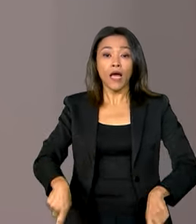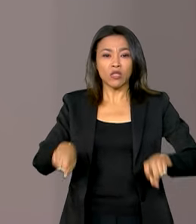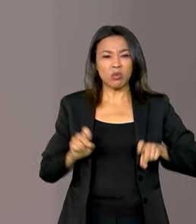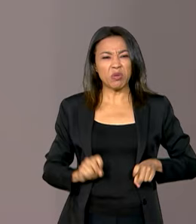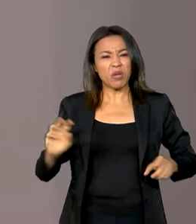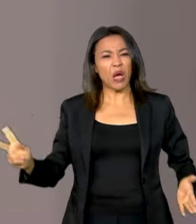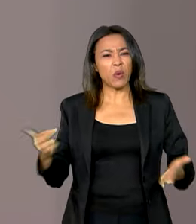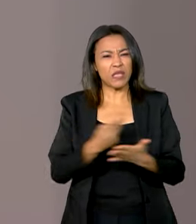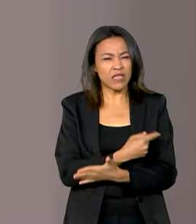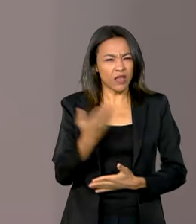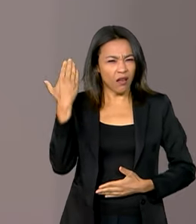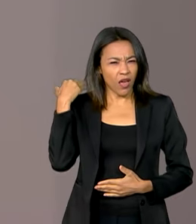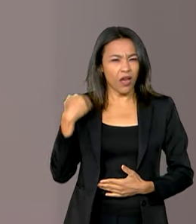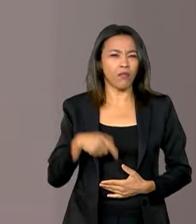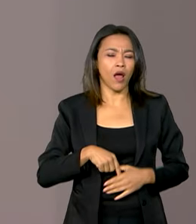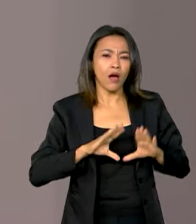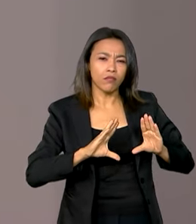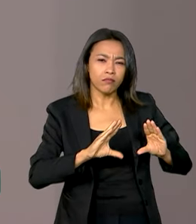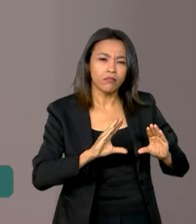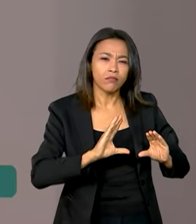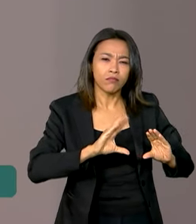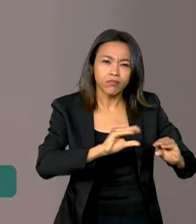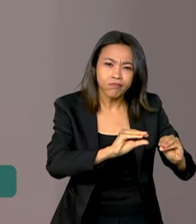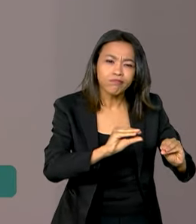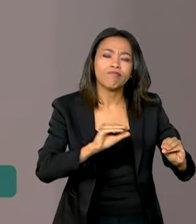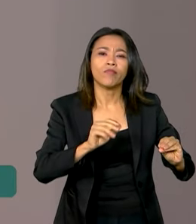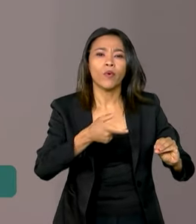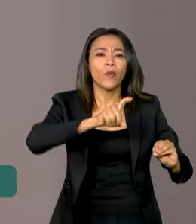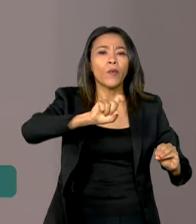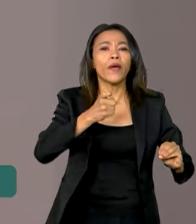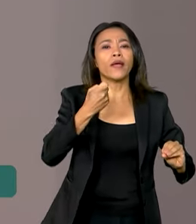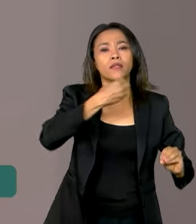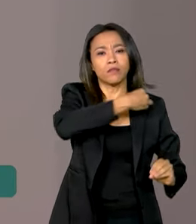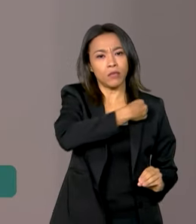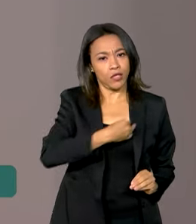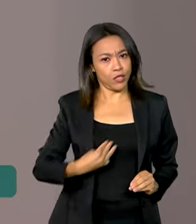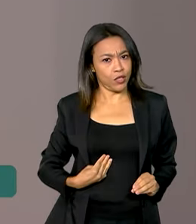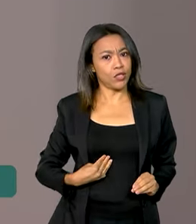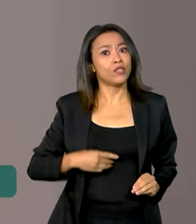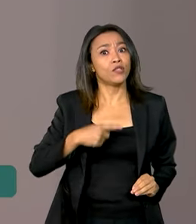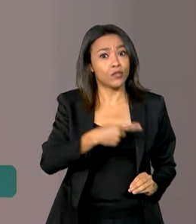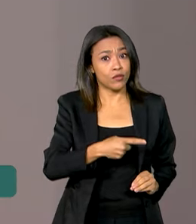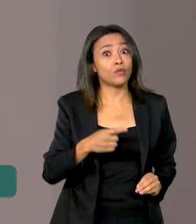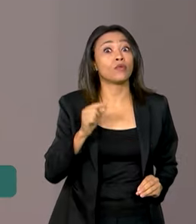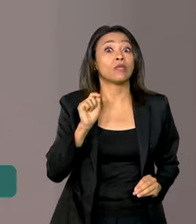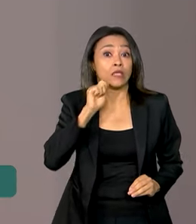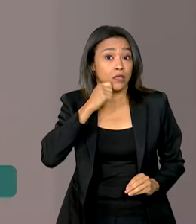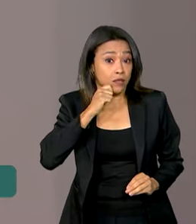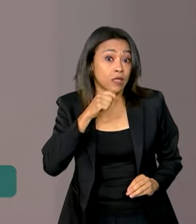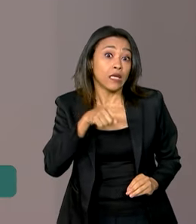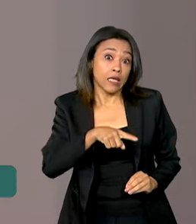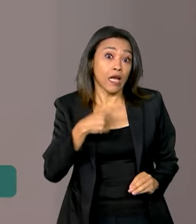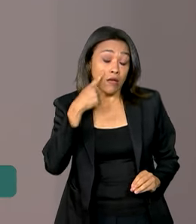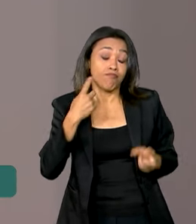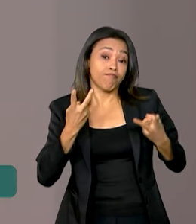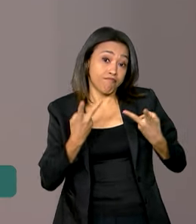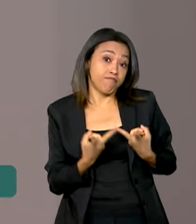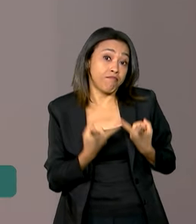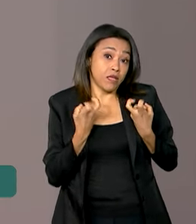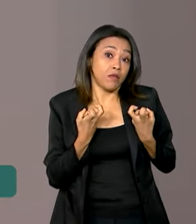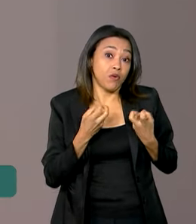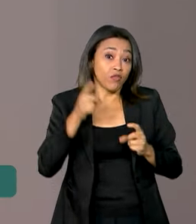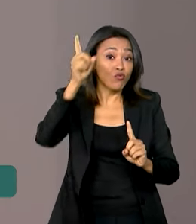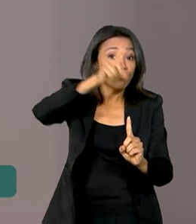assédio contra o ex-ministro Silvio Almeida e ela foi muito clara ao reconhecer a existência de diversos tipos de